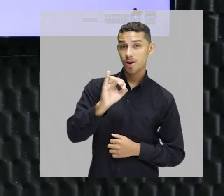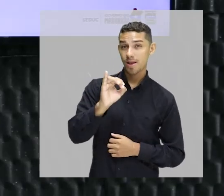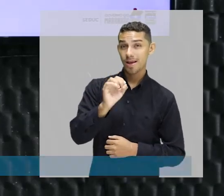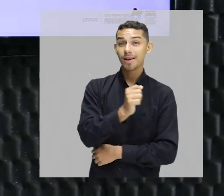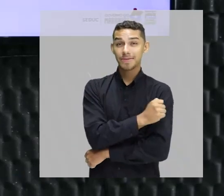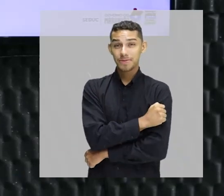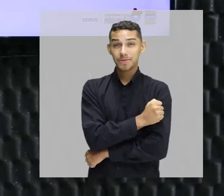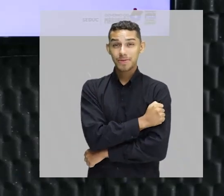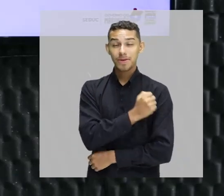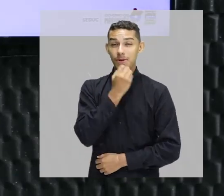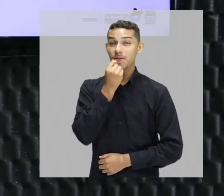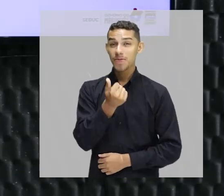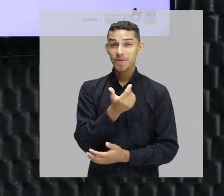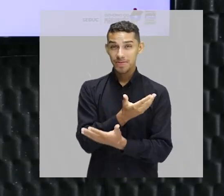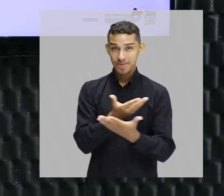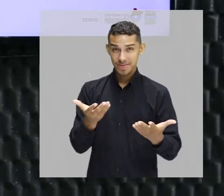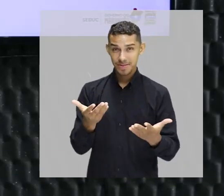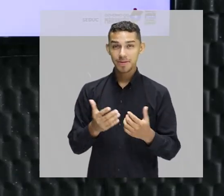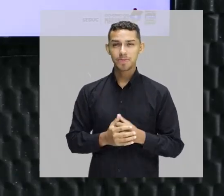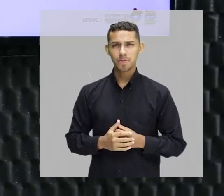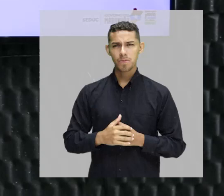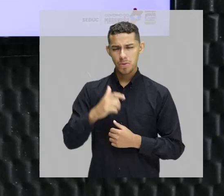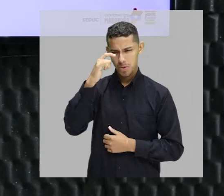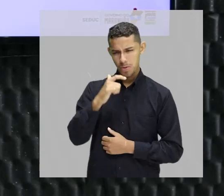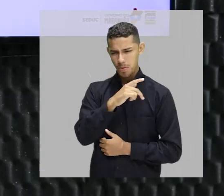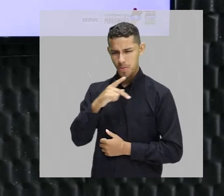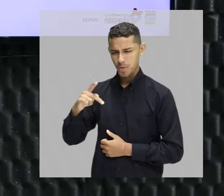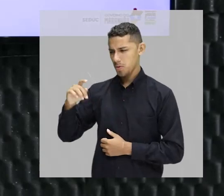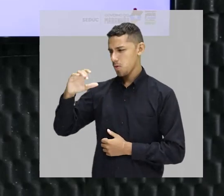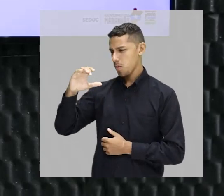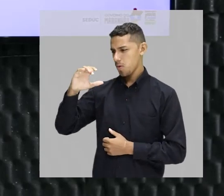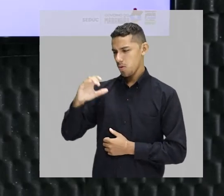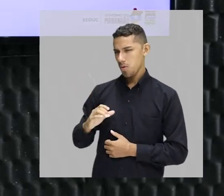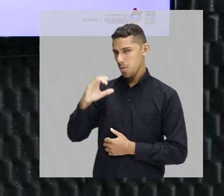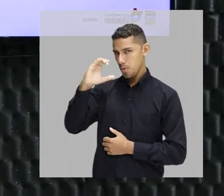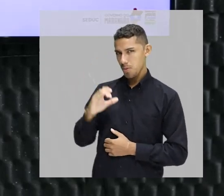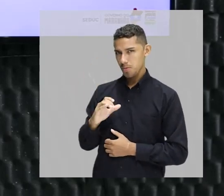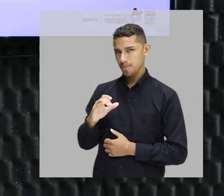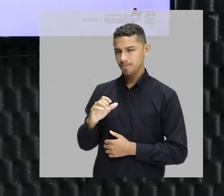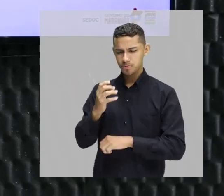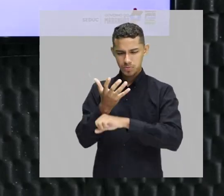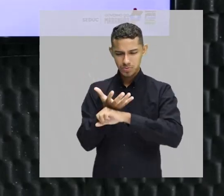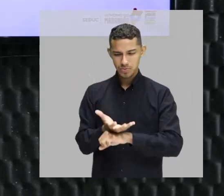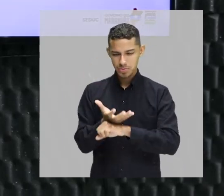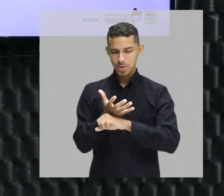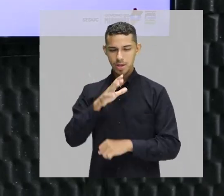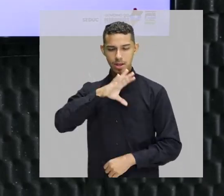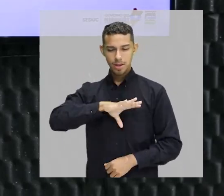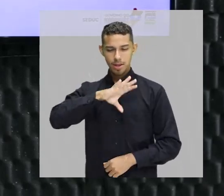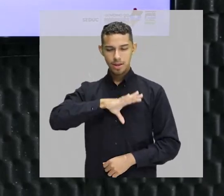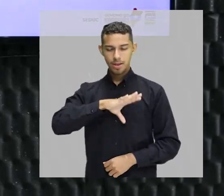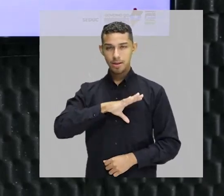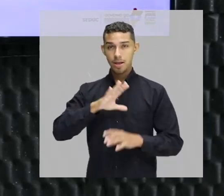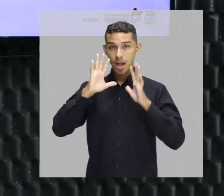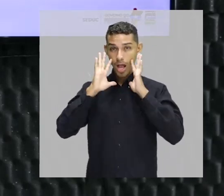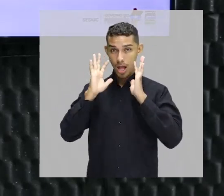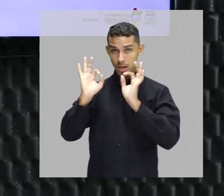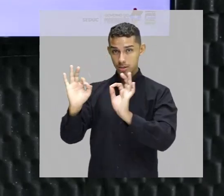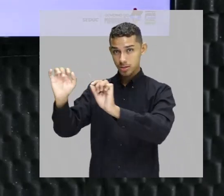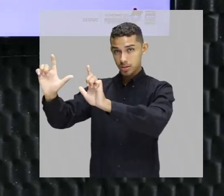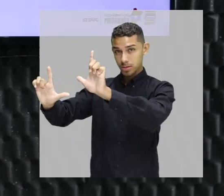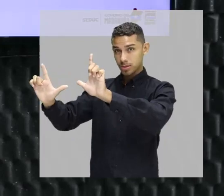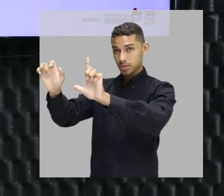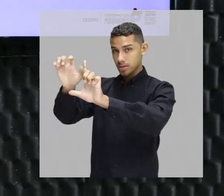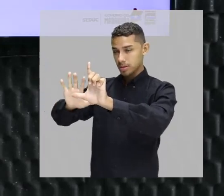pessoal! Tudo bem com vocês? Sou professora Conceição Alencar e começa agora a sua aula de língua portuguesa. Se liga na plataforma